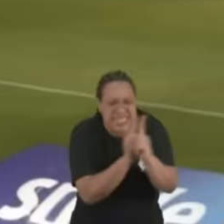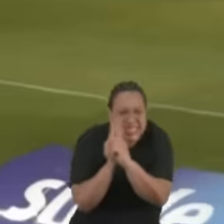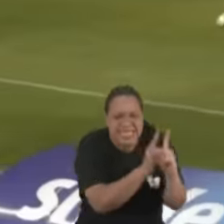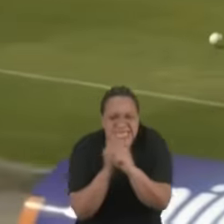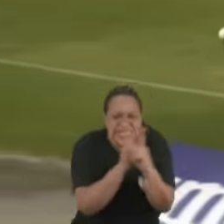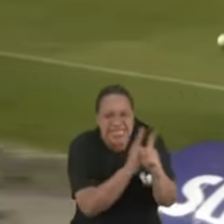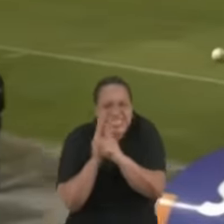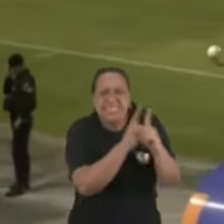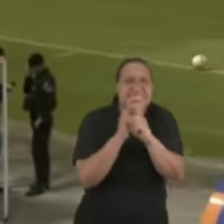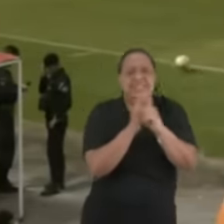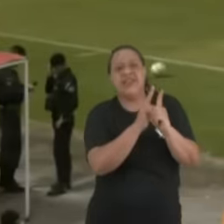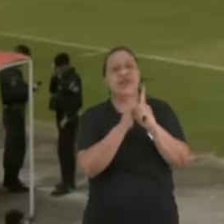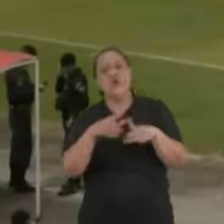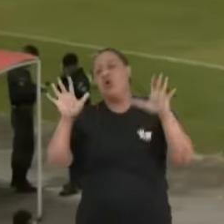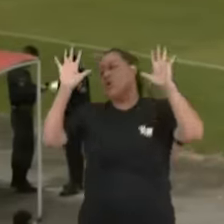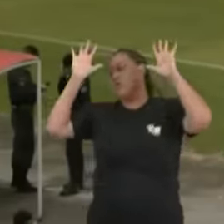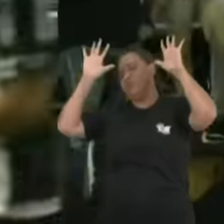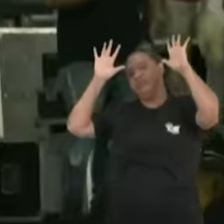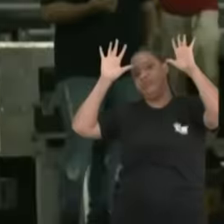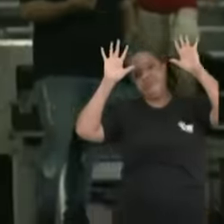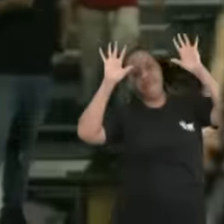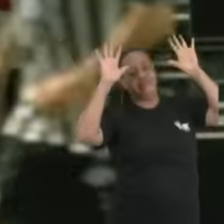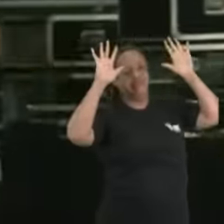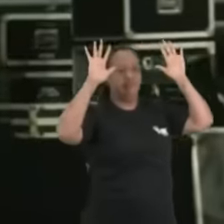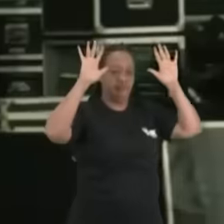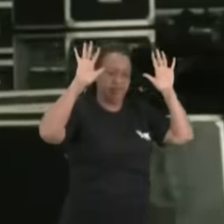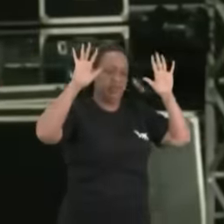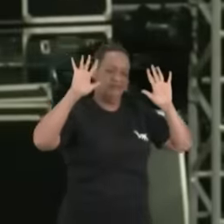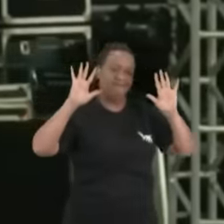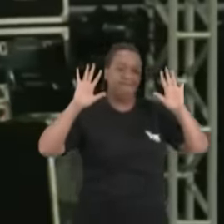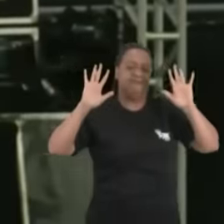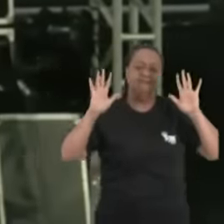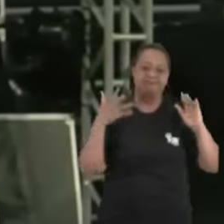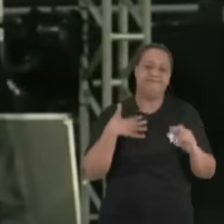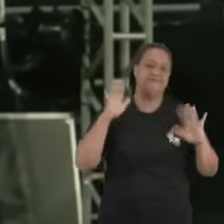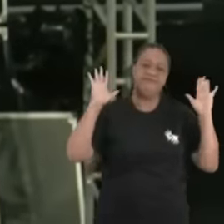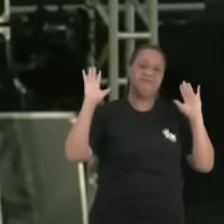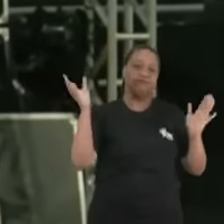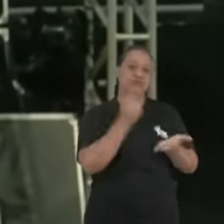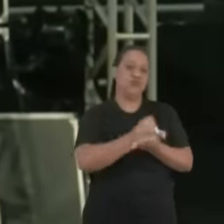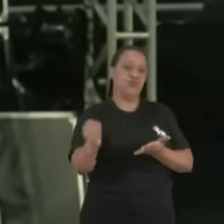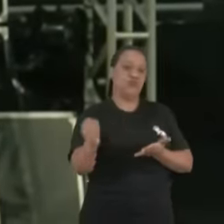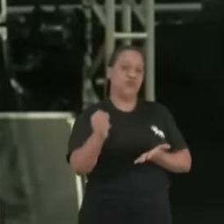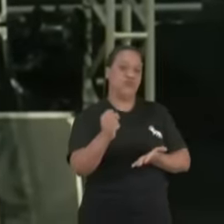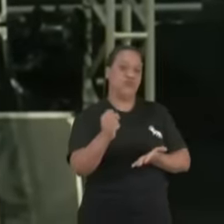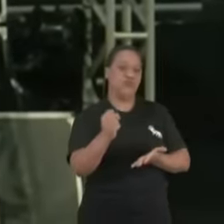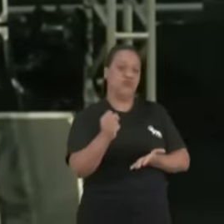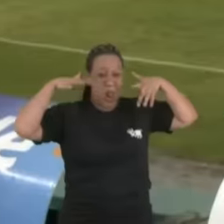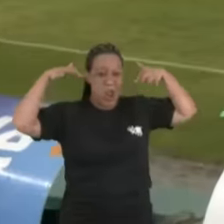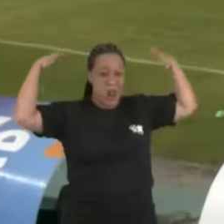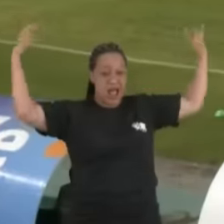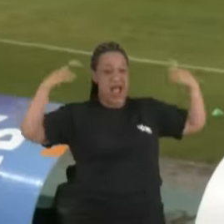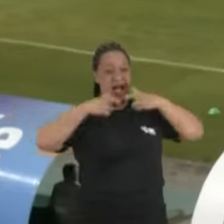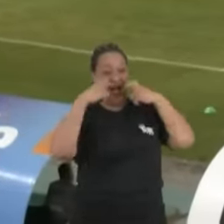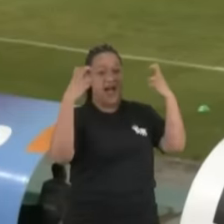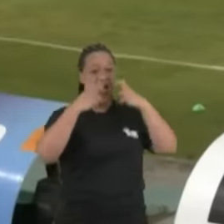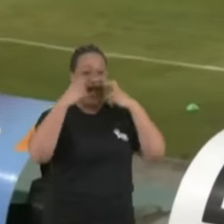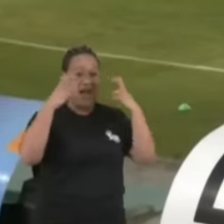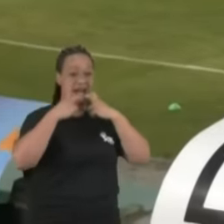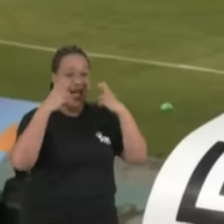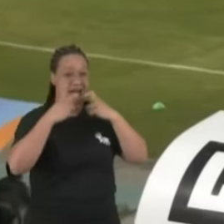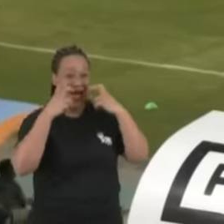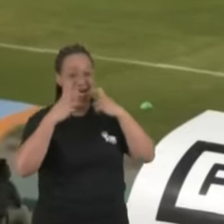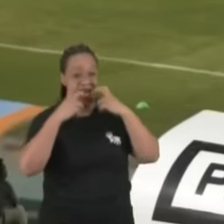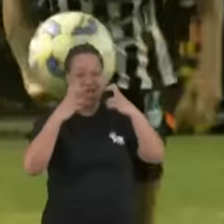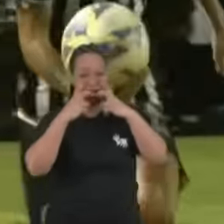fechou a porta, aí tentou de novo e a bola tocada por último no Léo Pereira, saiu pela linha de lado em lateral para o time do Ar.